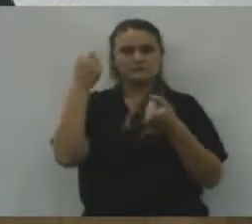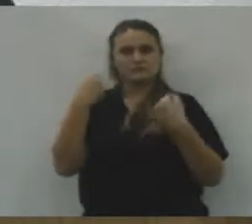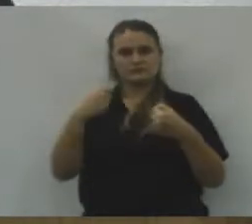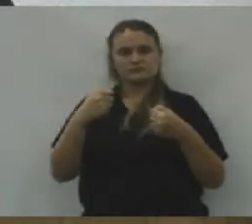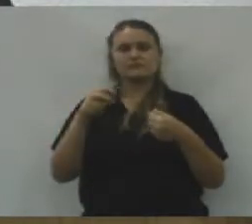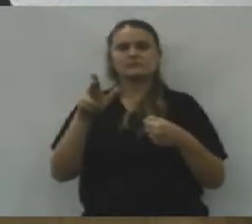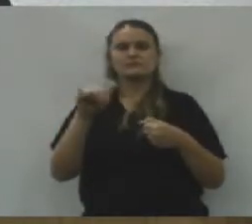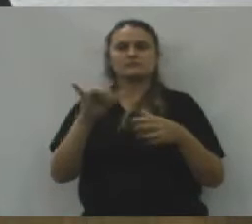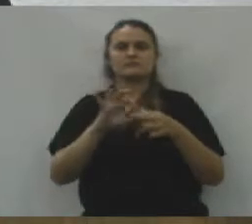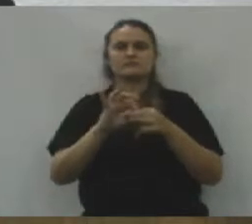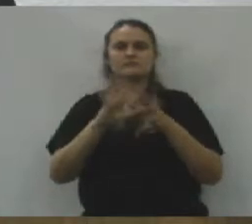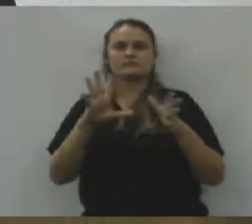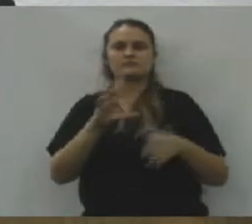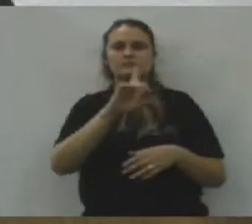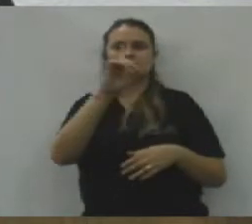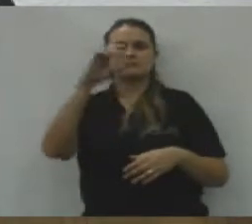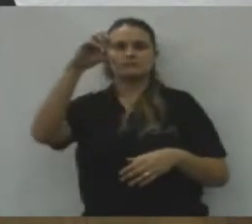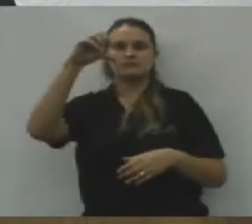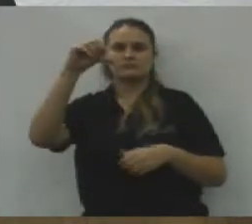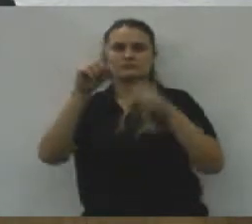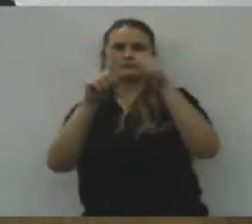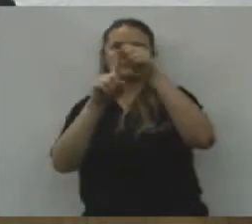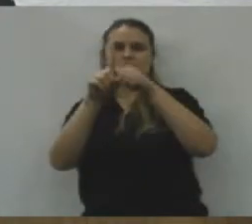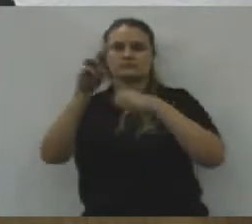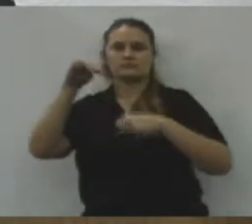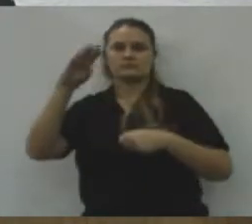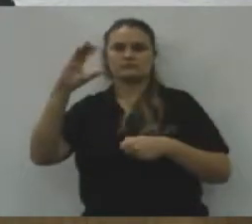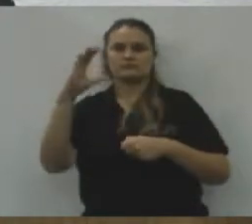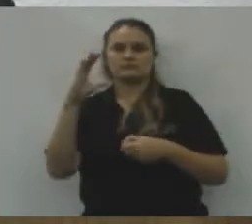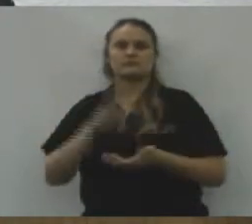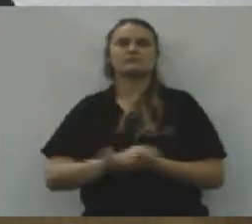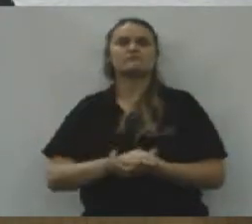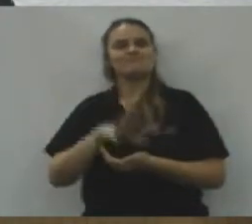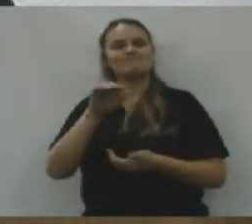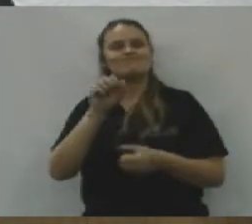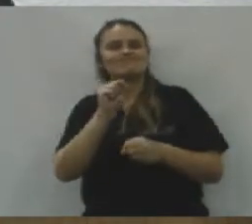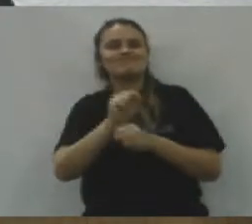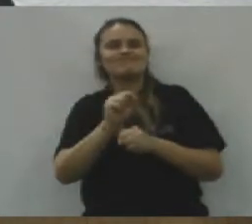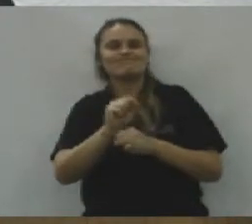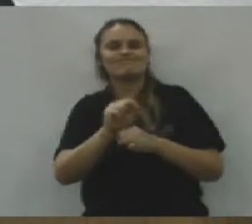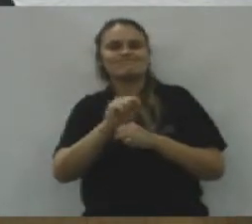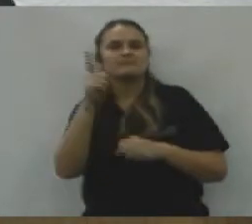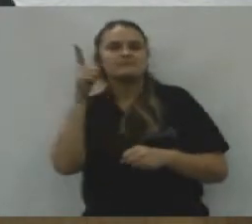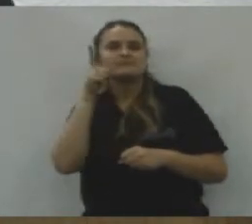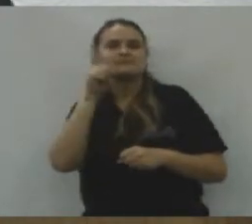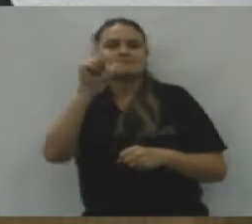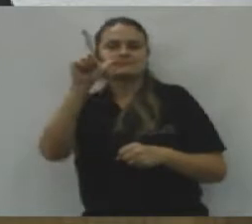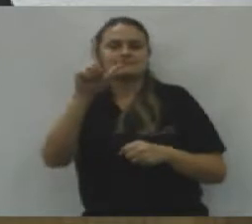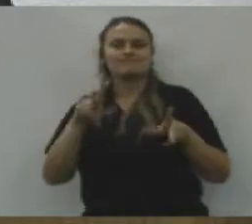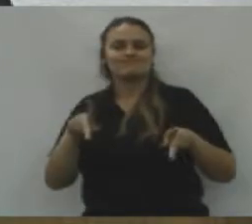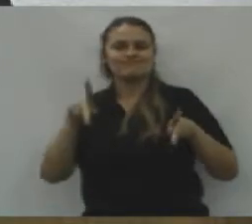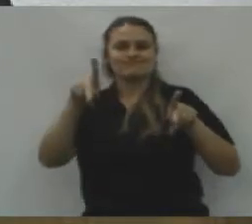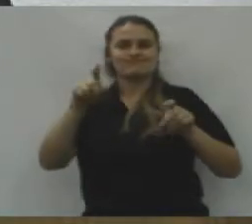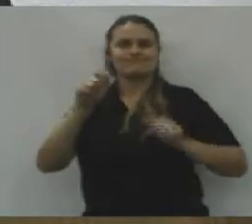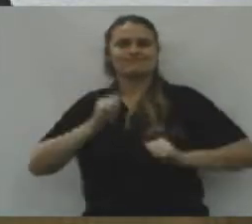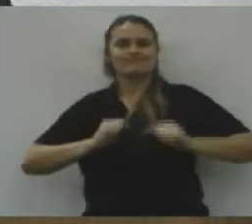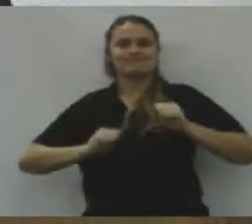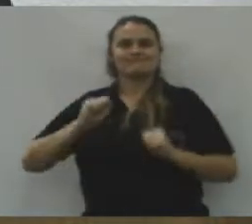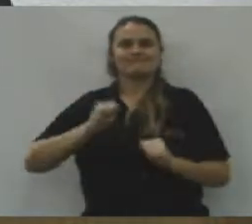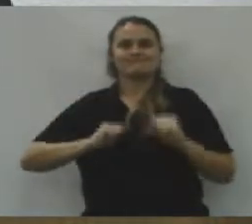estará liberado a partir do dia 9 de março. Então, estamos aguardando aí que é a população que vai